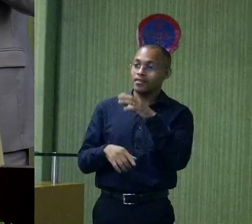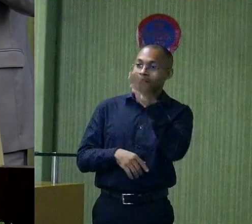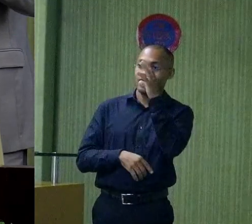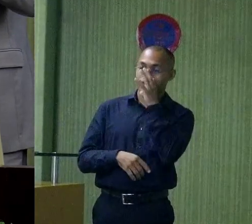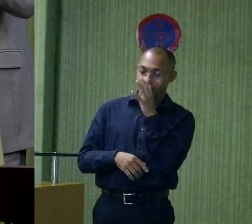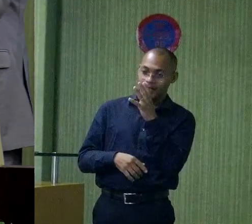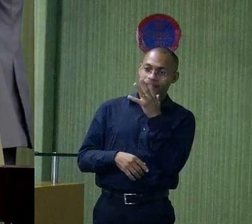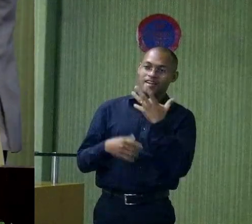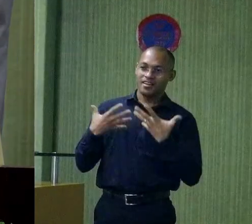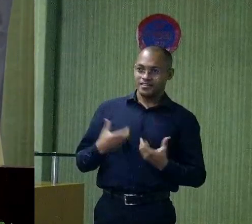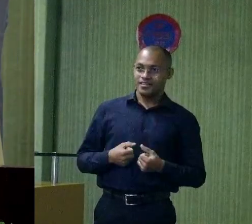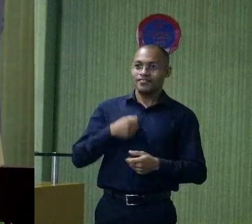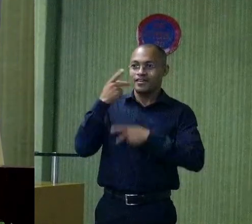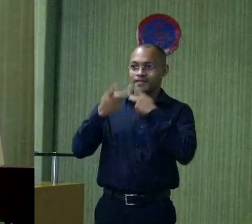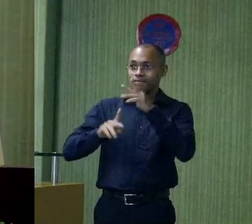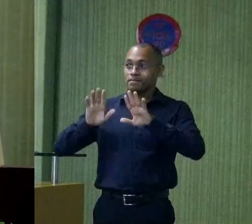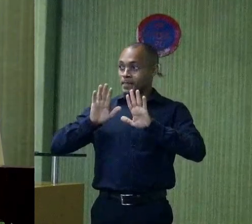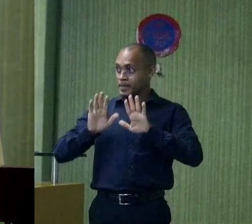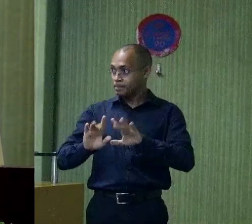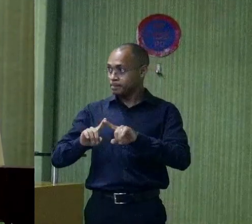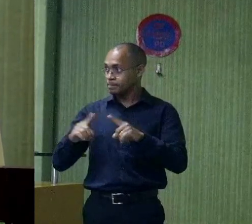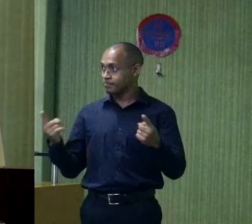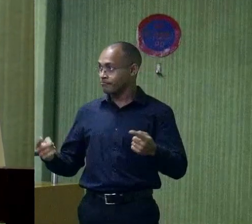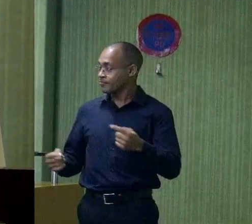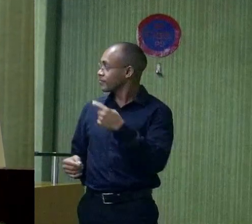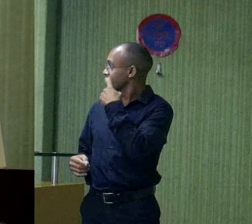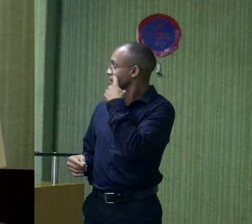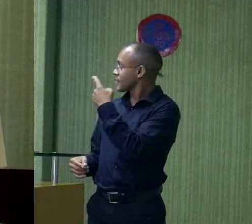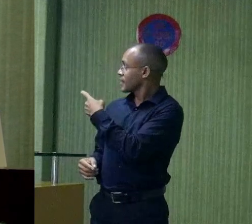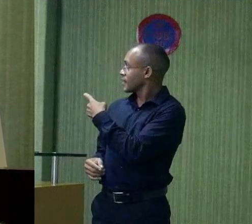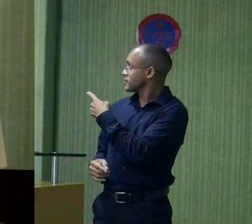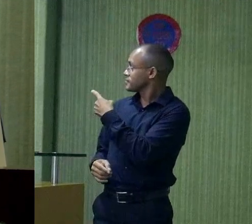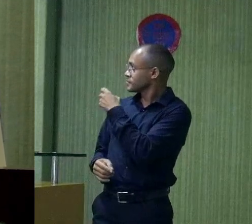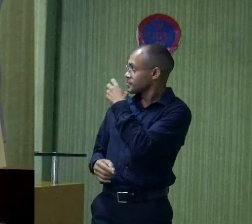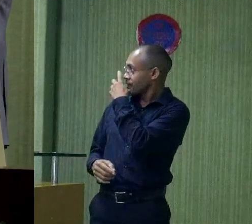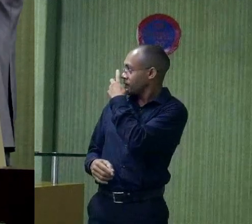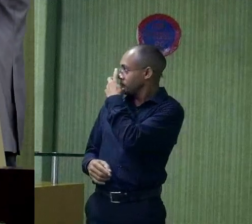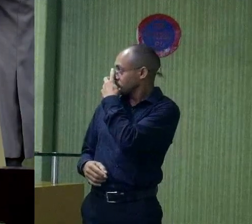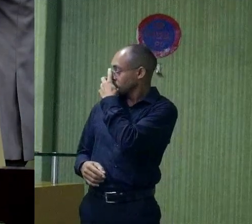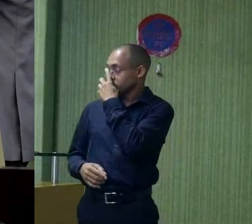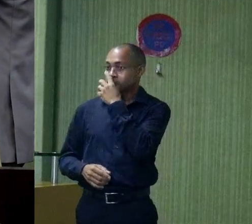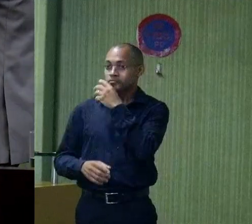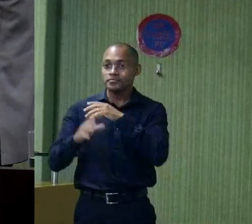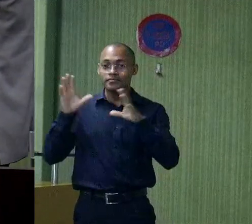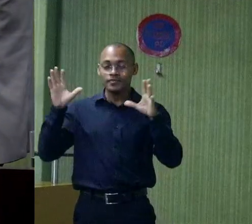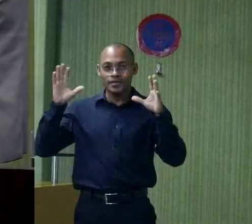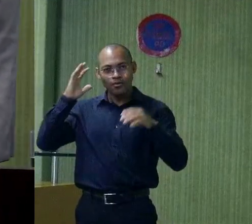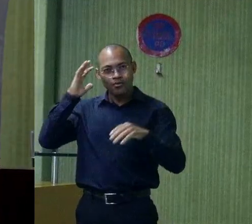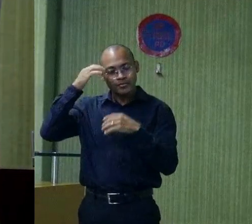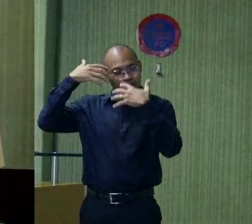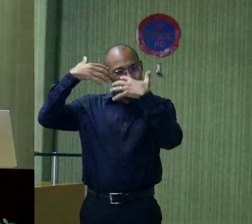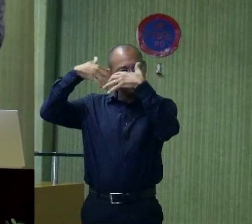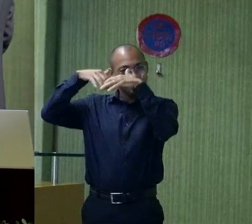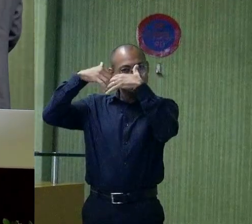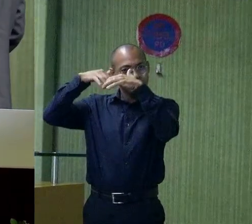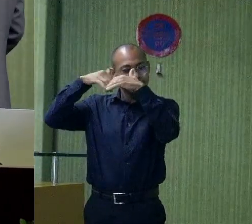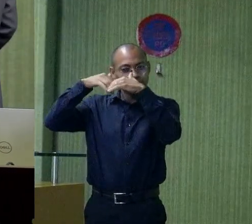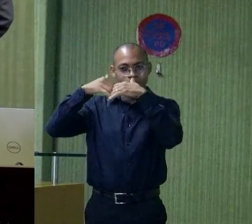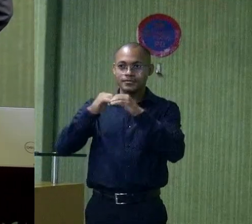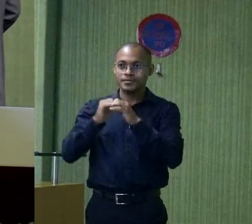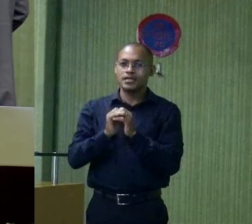muito com minha fala mas enfim Olha só fazendo uma reflexão do pnd o pne perdão de